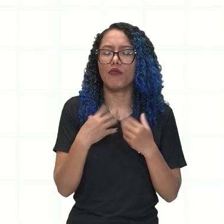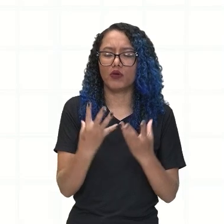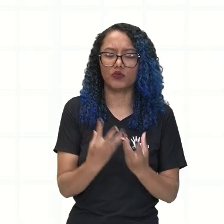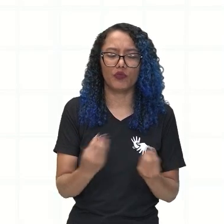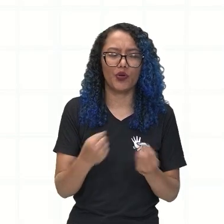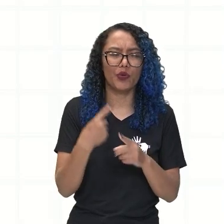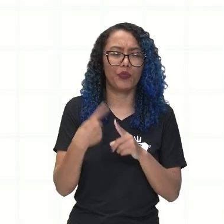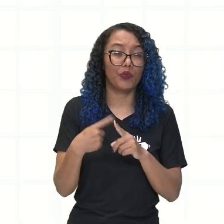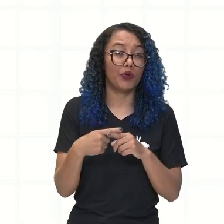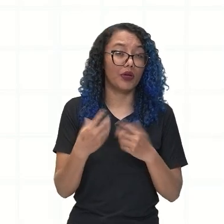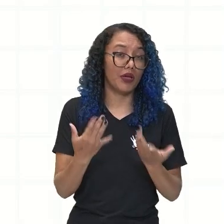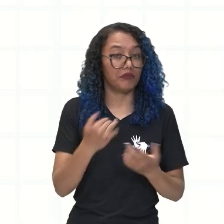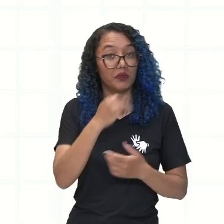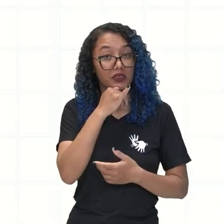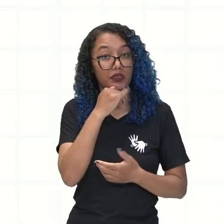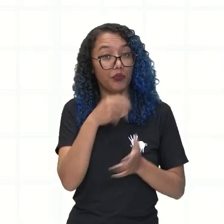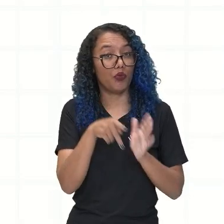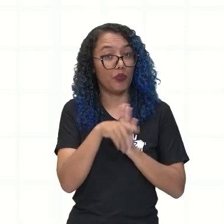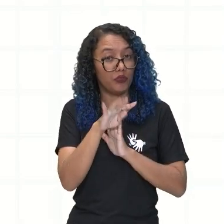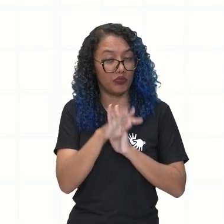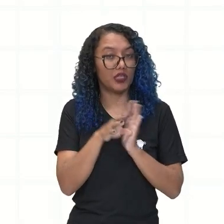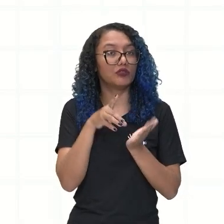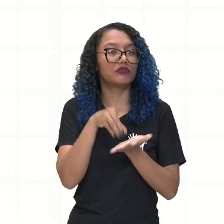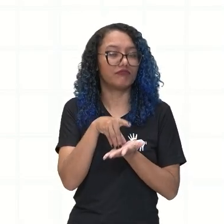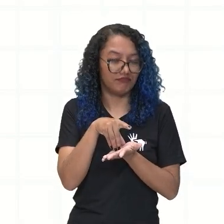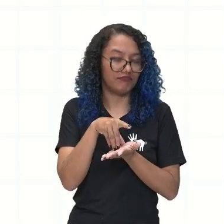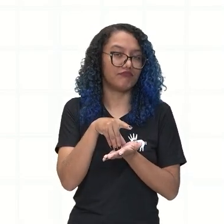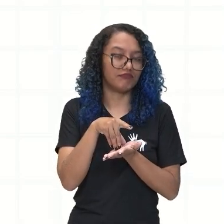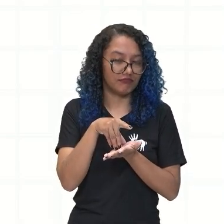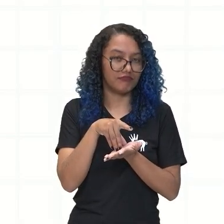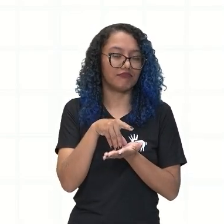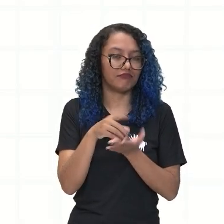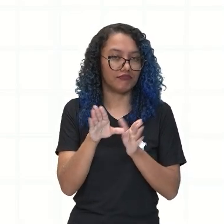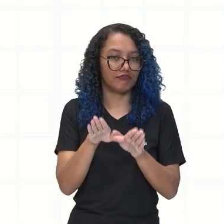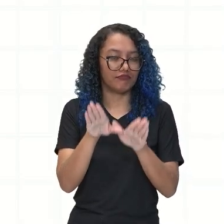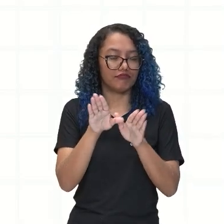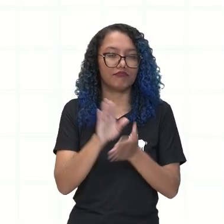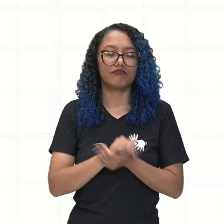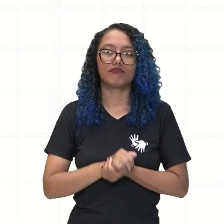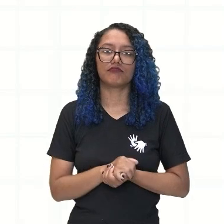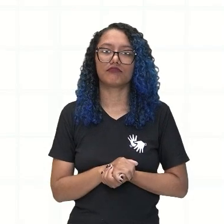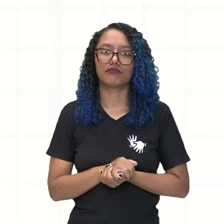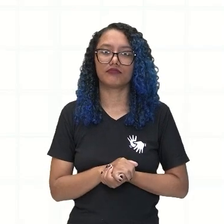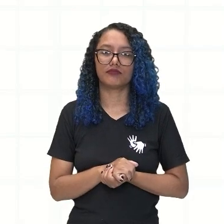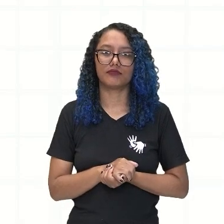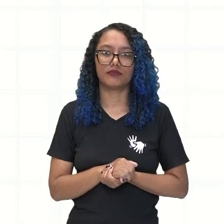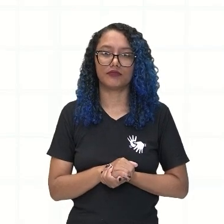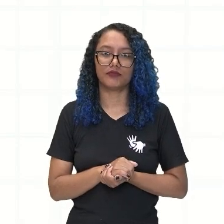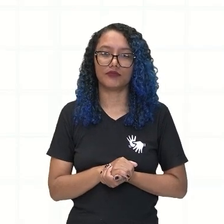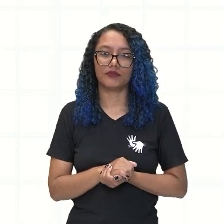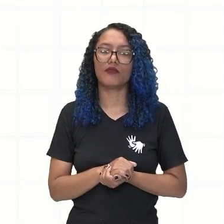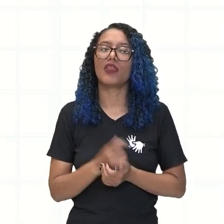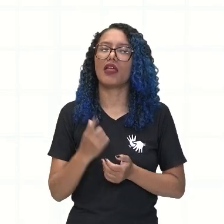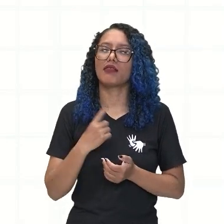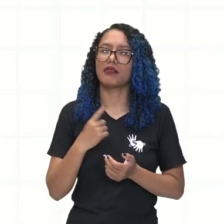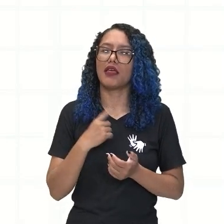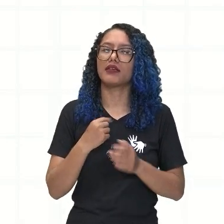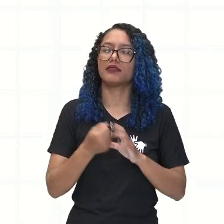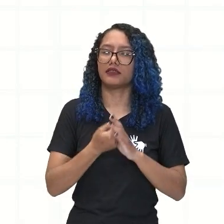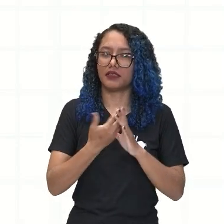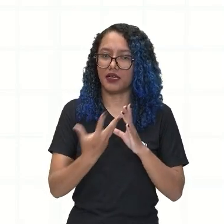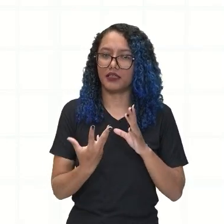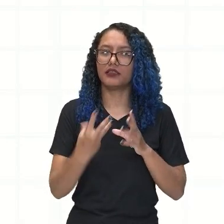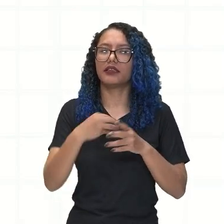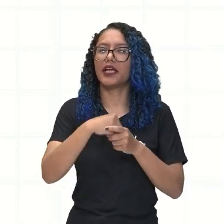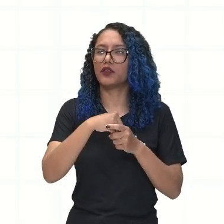nesse caso aqui, do texto que nós lemos aí das aves do terror. Então, ele trouxe todas essas características aqui,